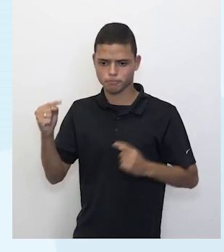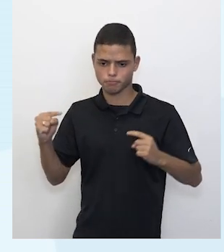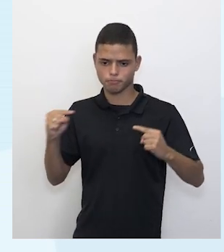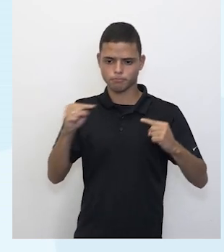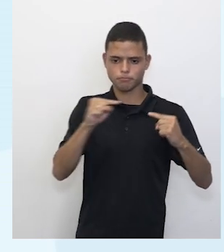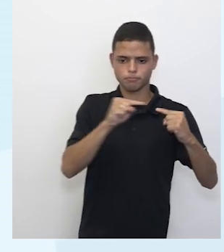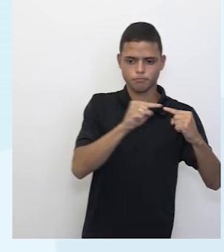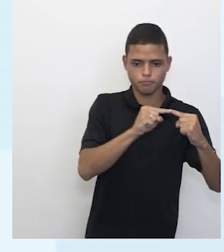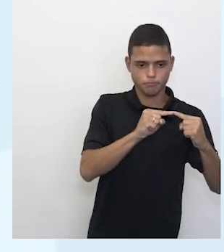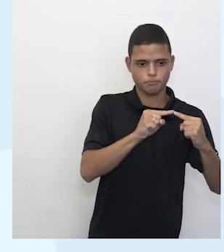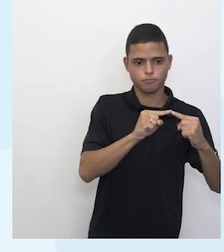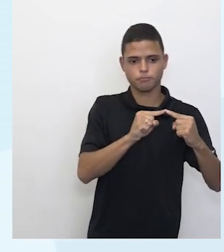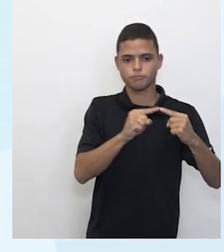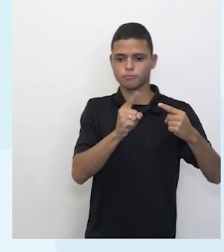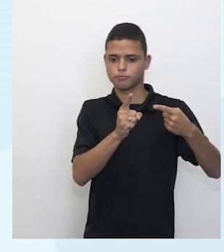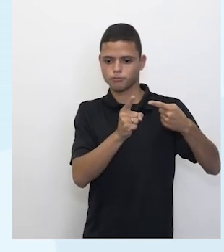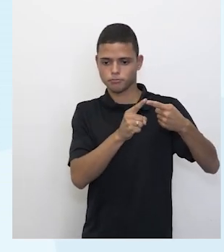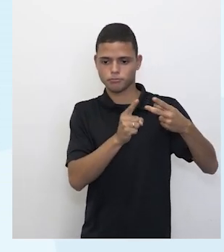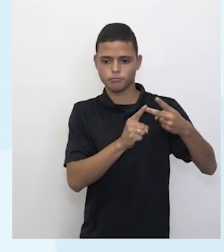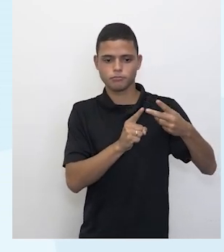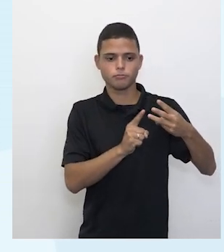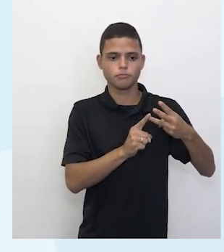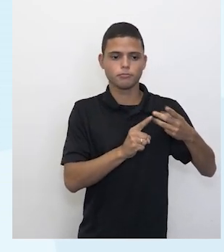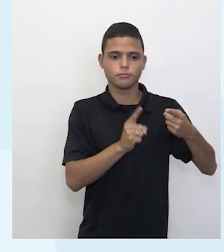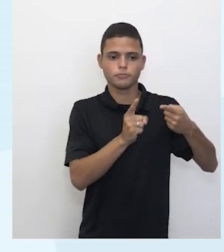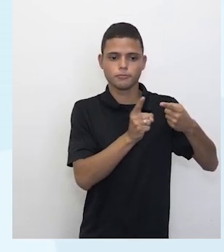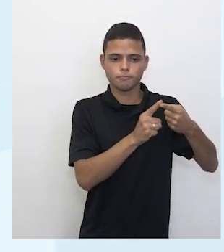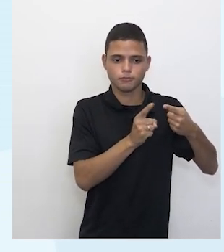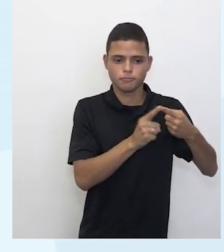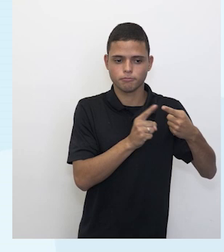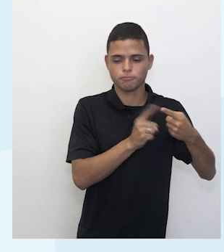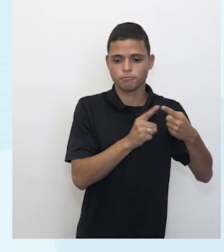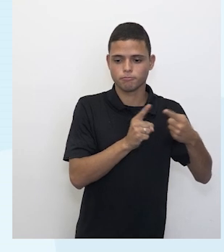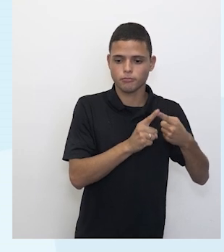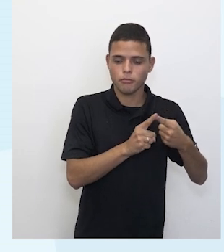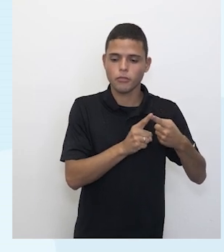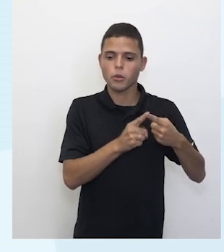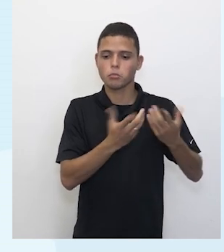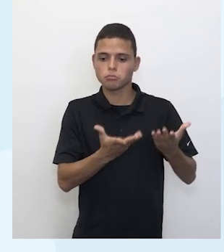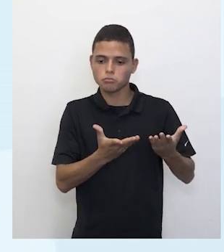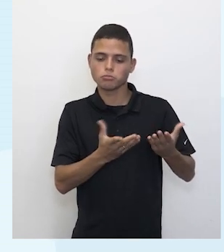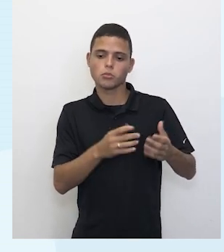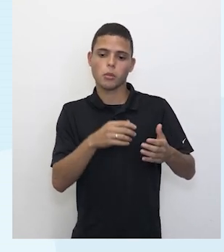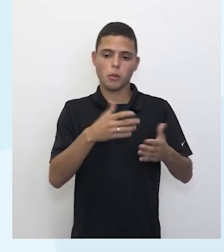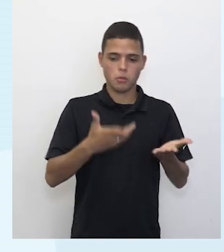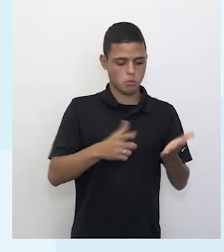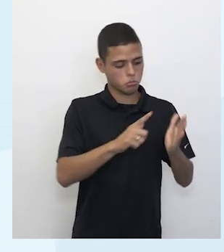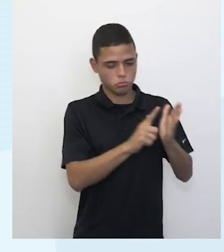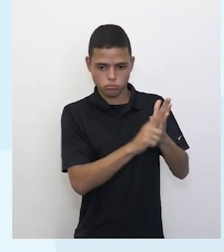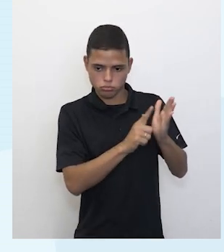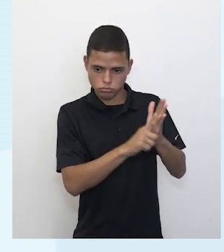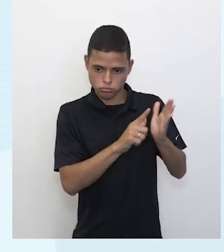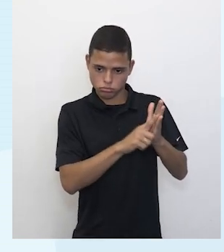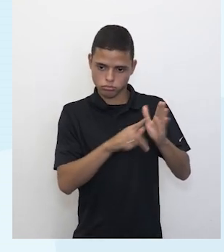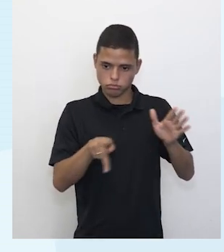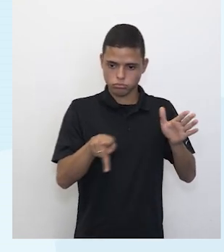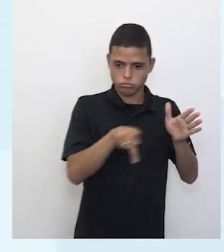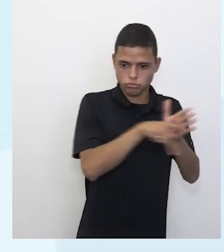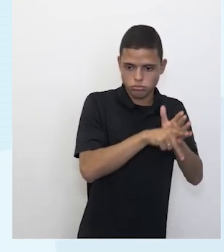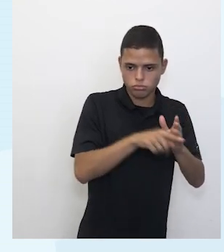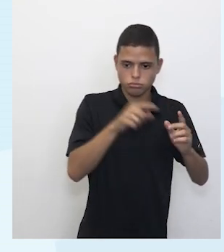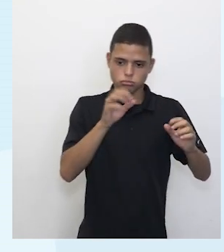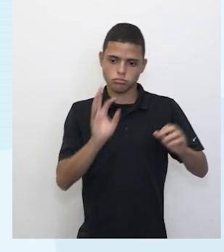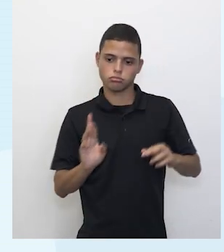ser trabalhada hoje? Questionar o papel social do Estado e das leis, o objeto de conhecimento, o homem como